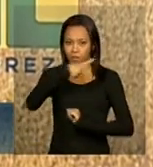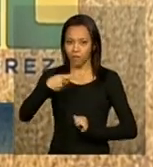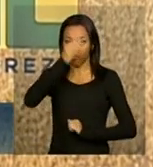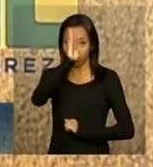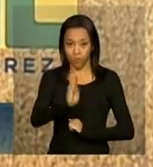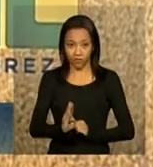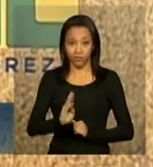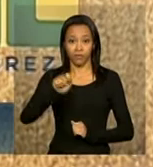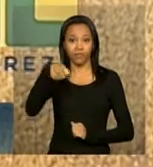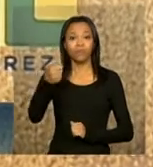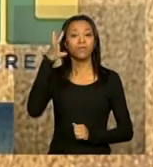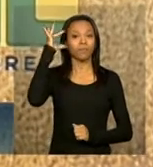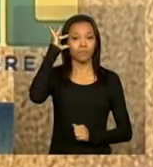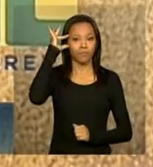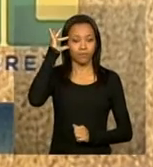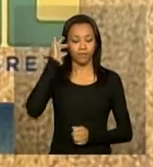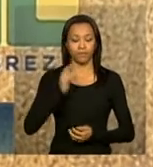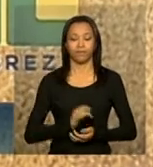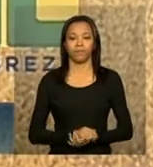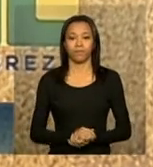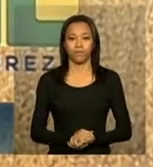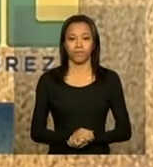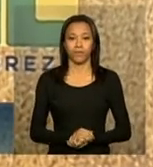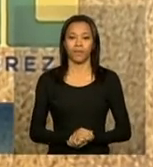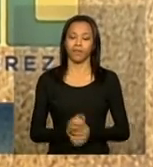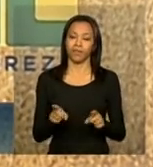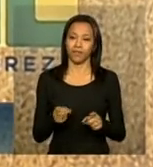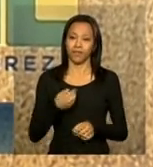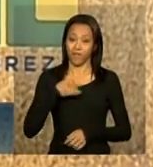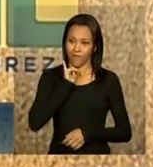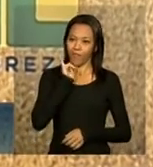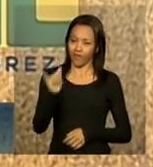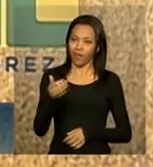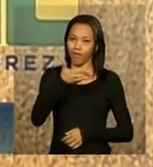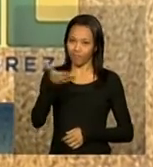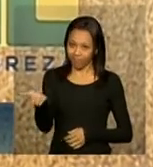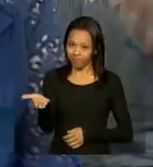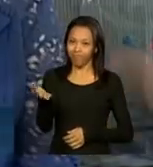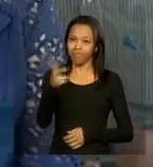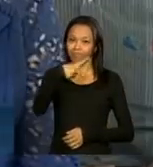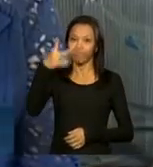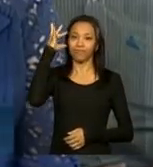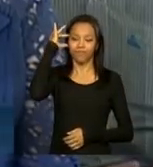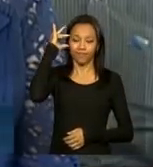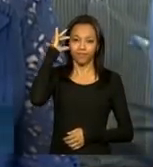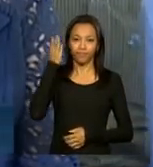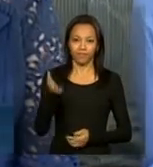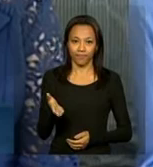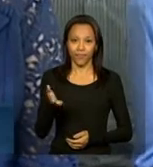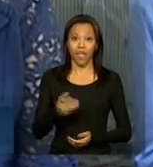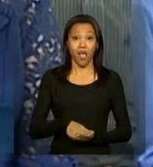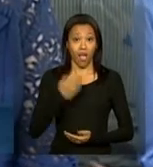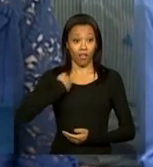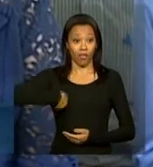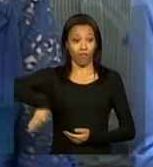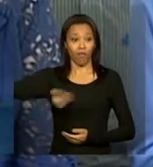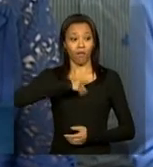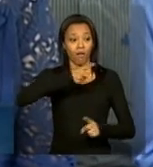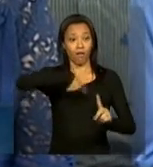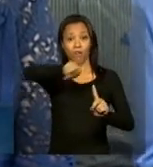República, Dilma Rousseff, e dizer, presidenta Dilma, que a nossa